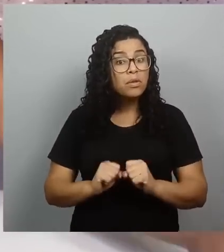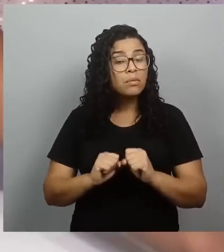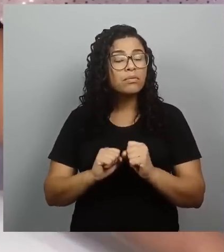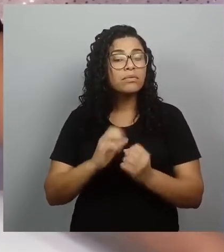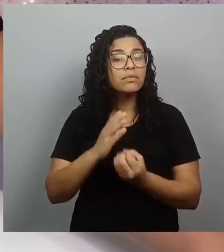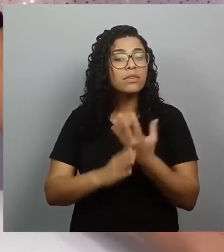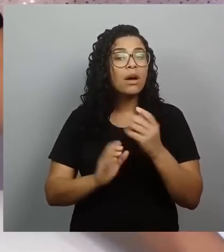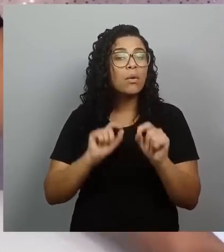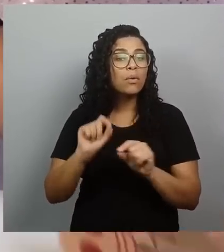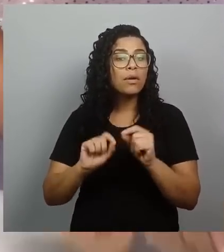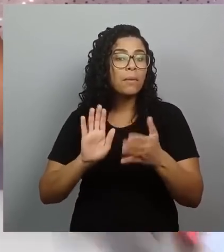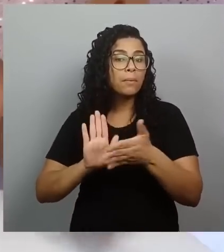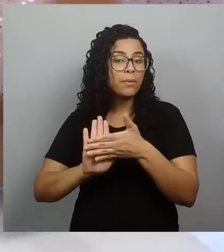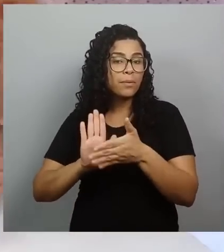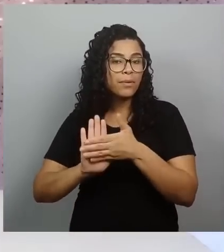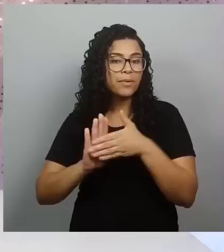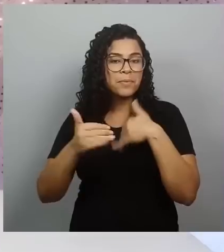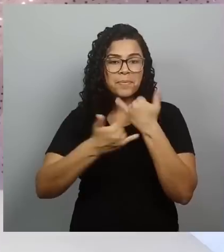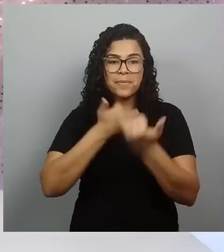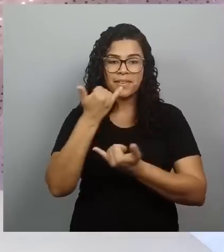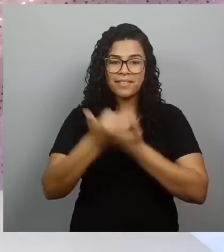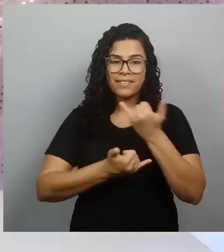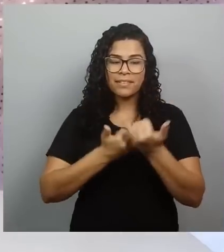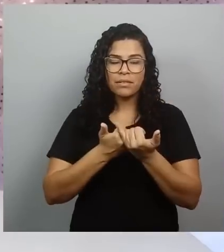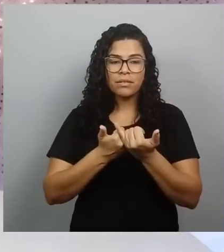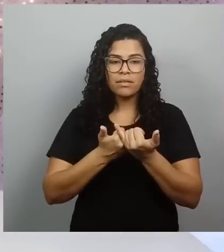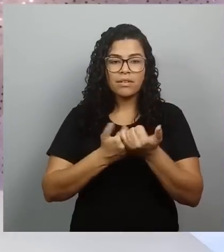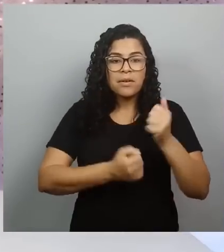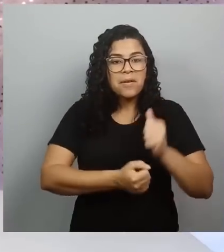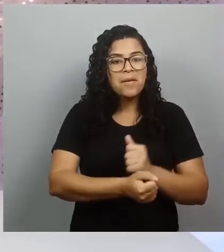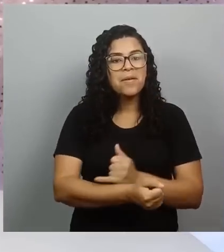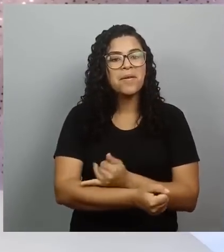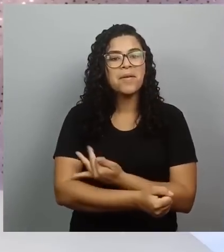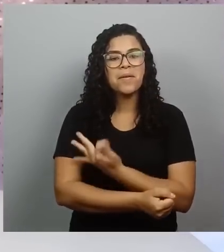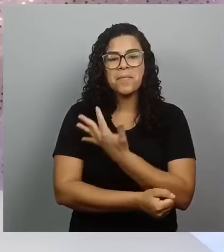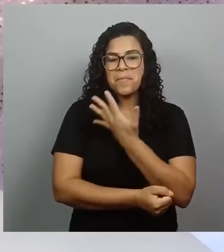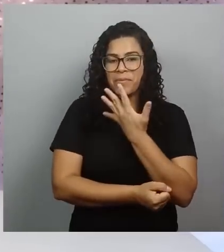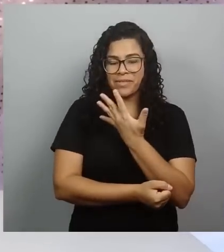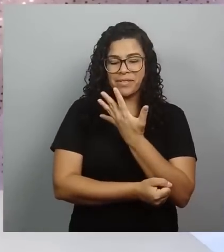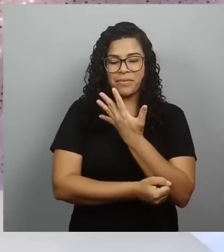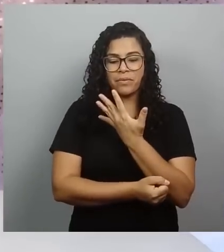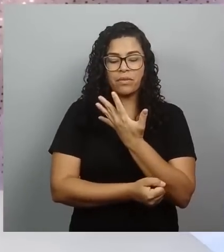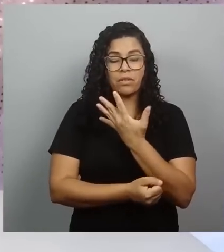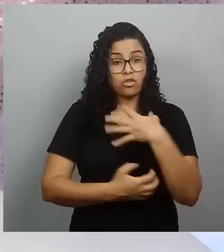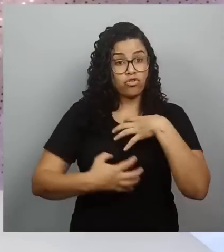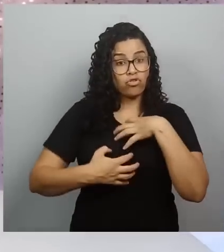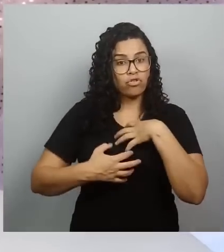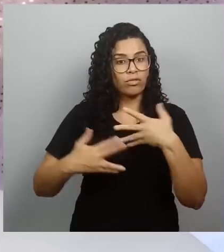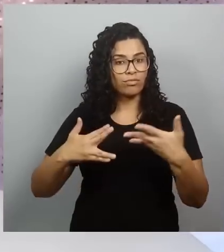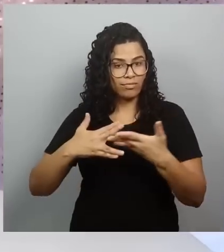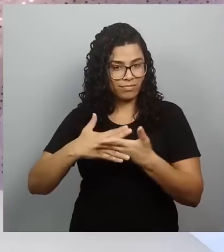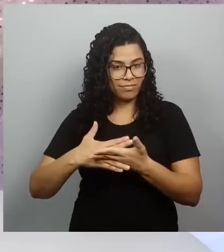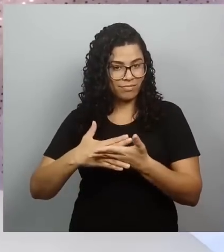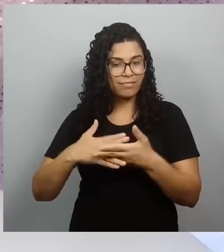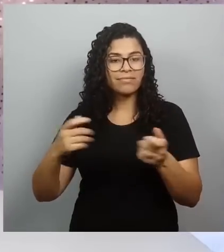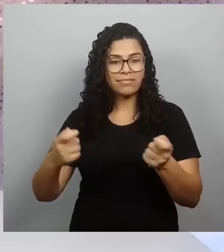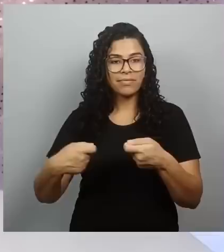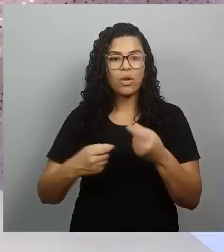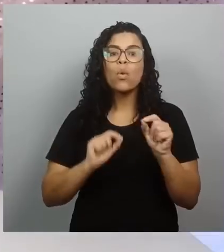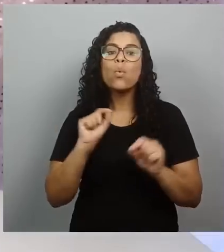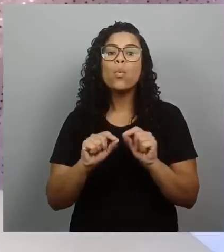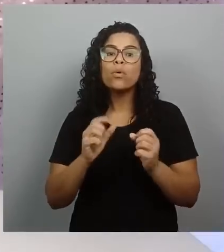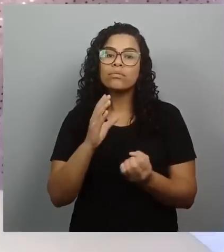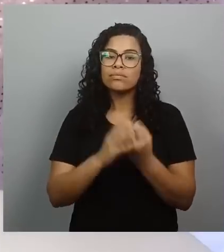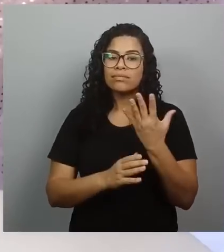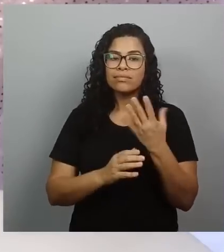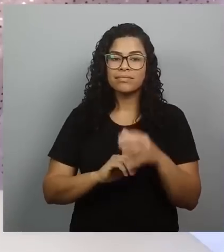vocês. É uma brincadeira das emoções com esse método de encaixe. Então, aqui o que eu